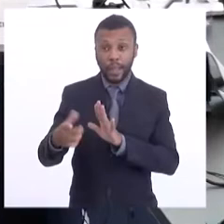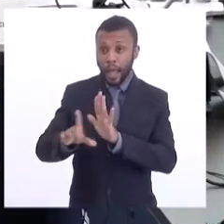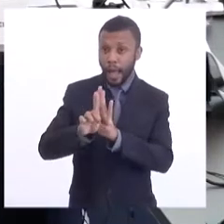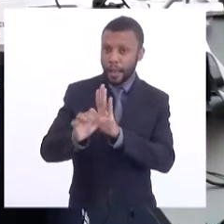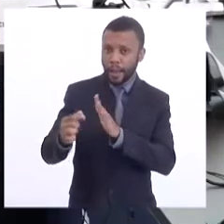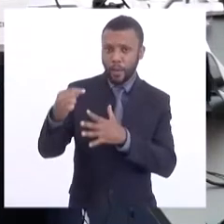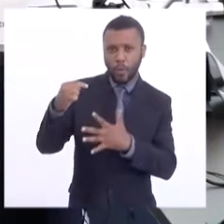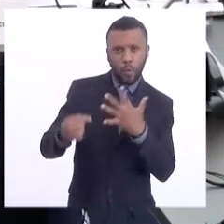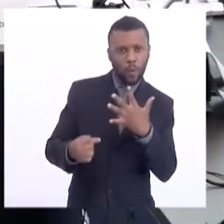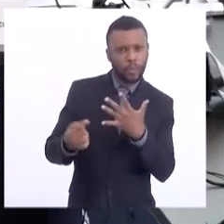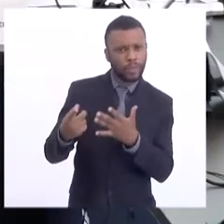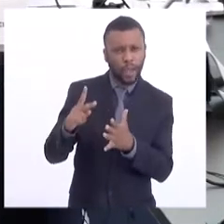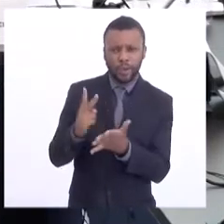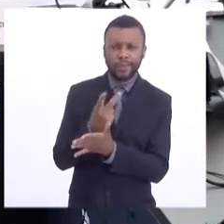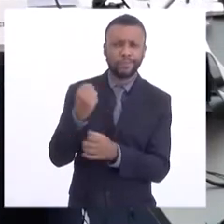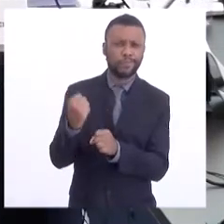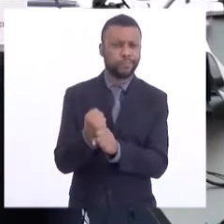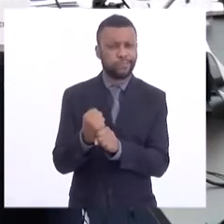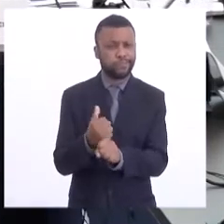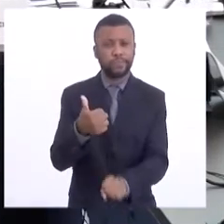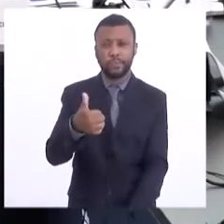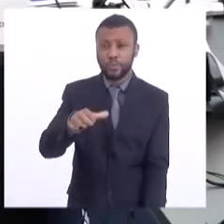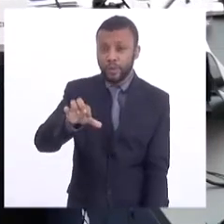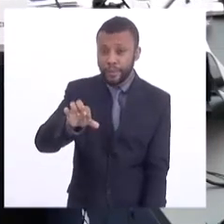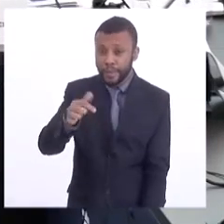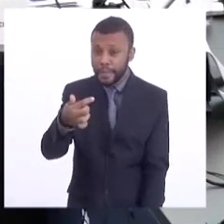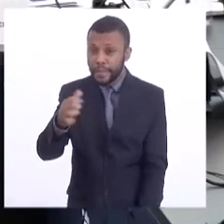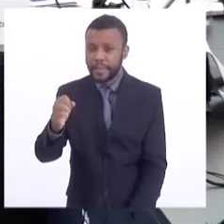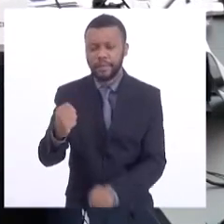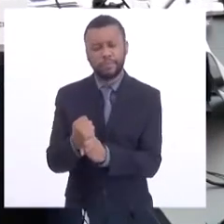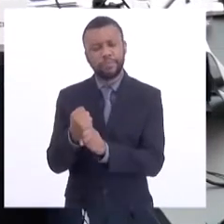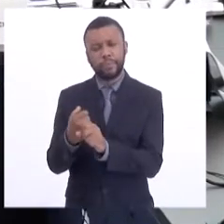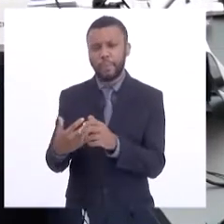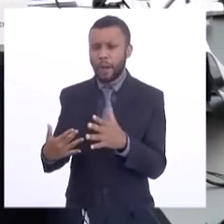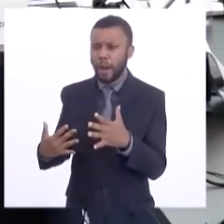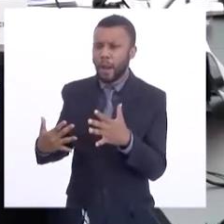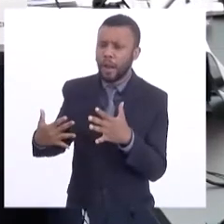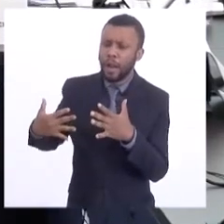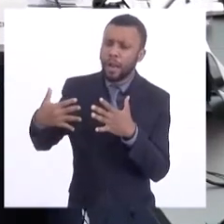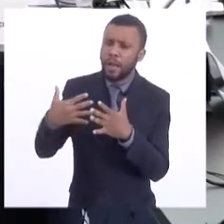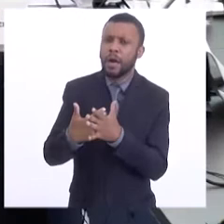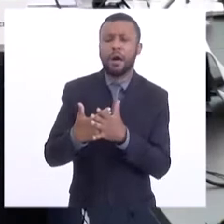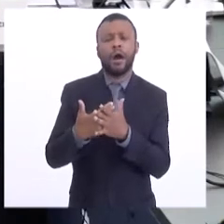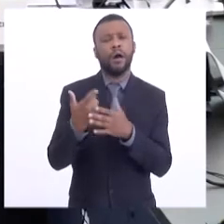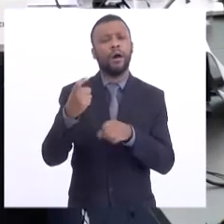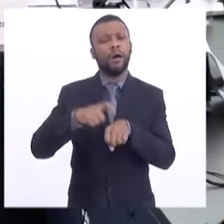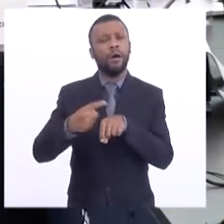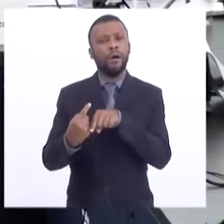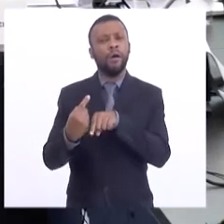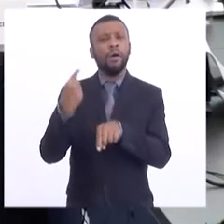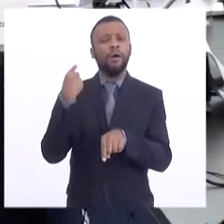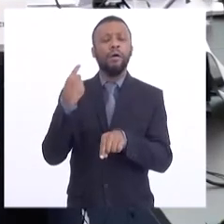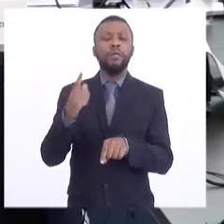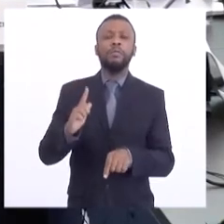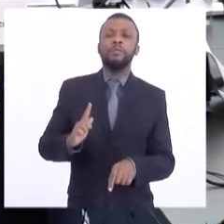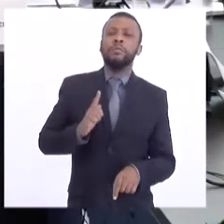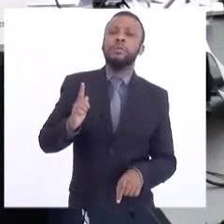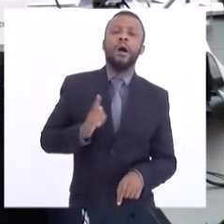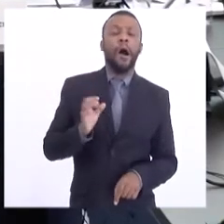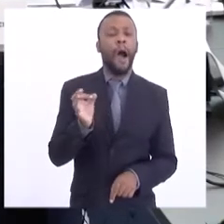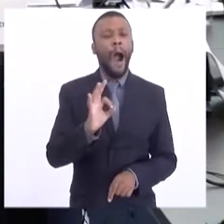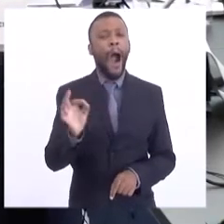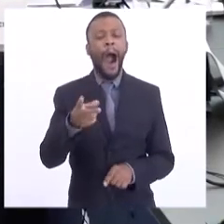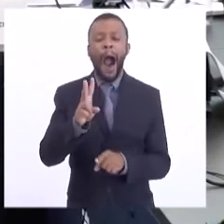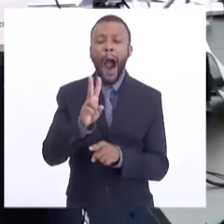isso não acontece hoje não se conta desde a década de 70 que a seja subir naquela época não chamasse gerenciamento chama-se